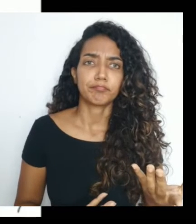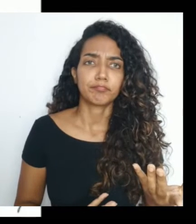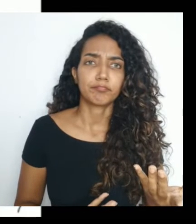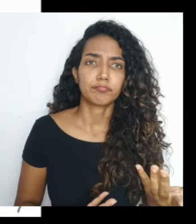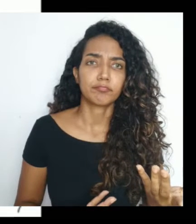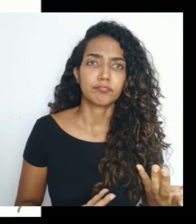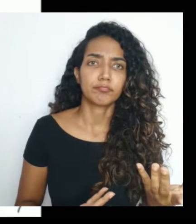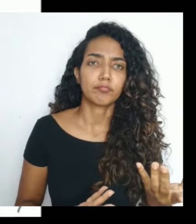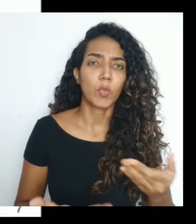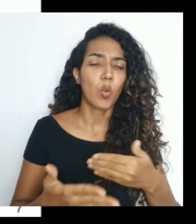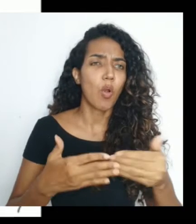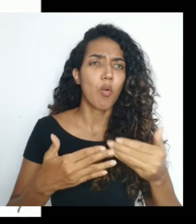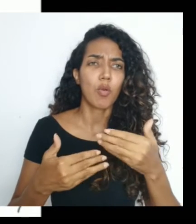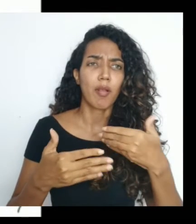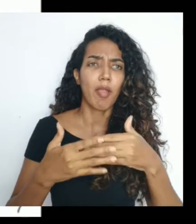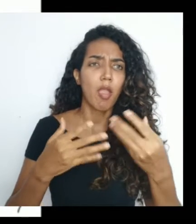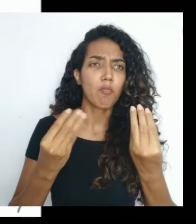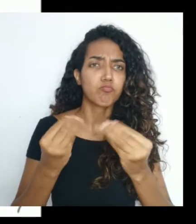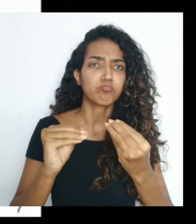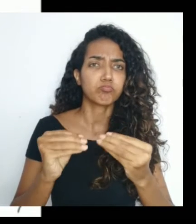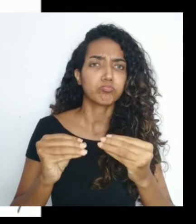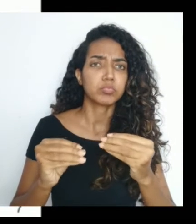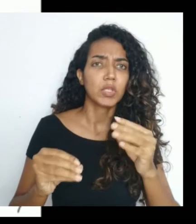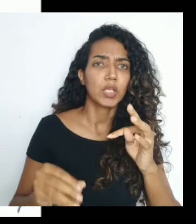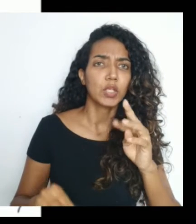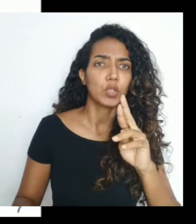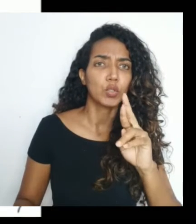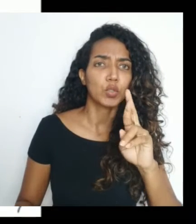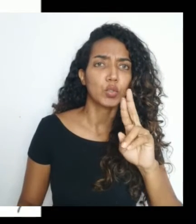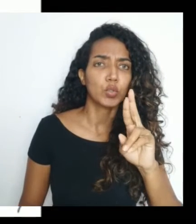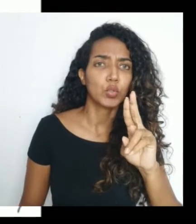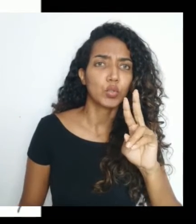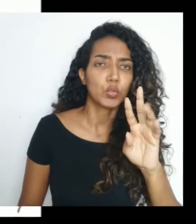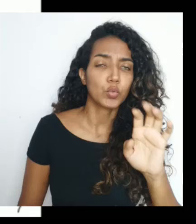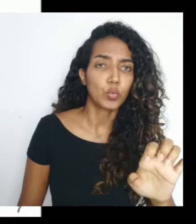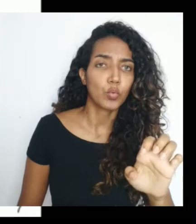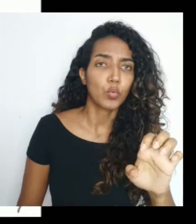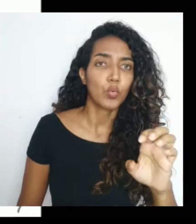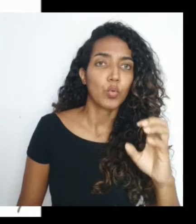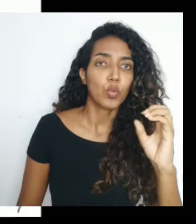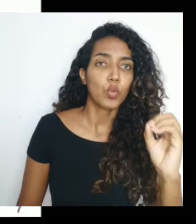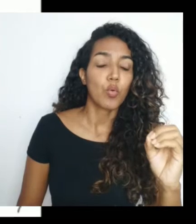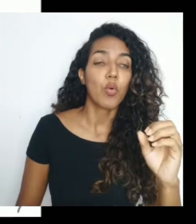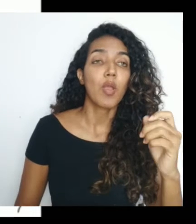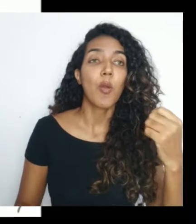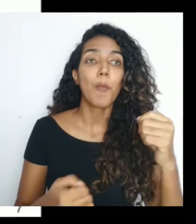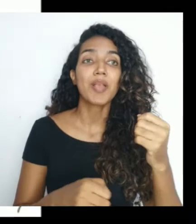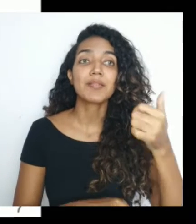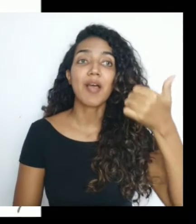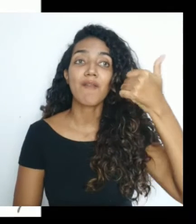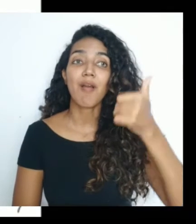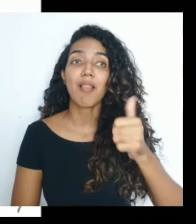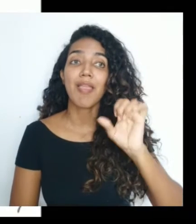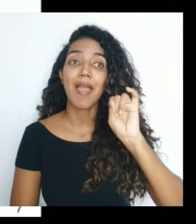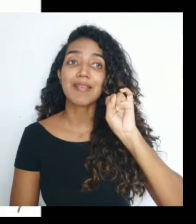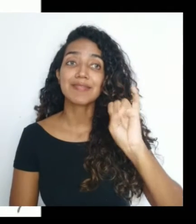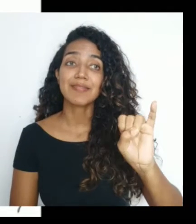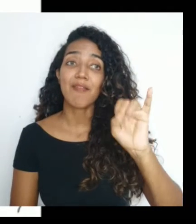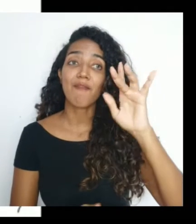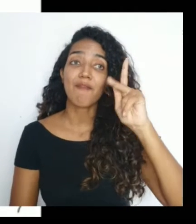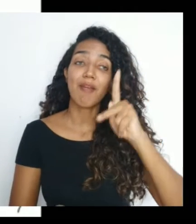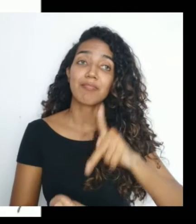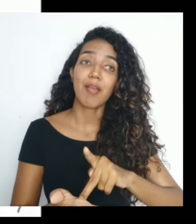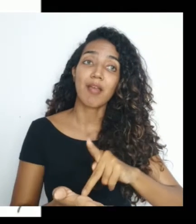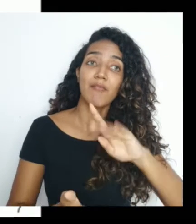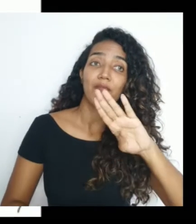true, usando um ou aqui, true, eu precisaria avaliar mesmo assim se isso é verdadeiro ou falso. Apesar de que qualquer